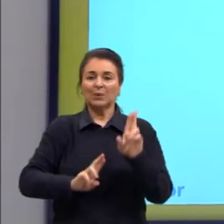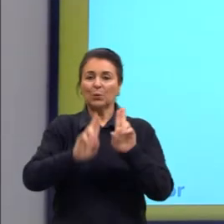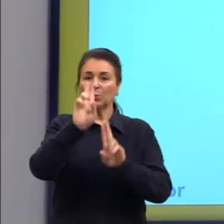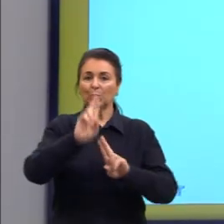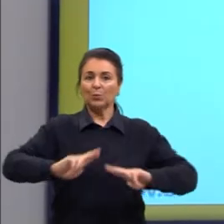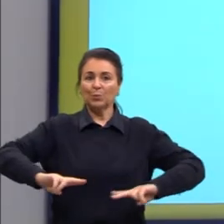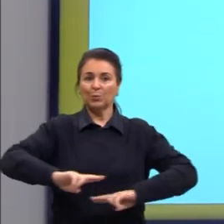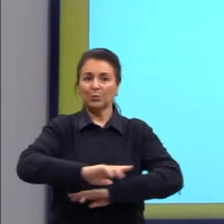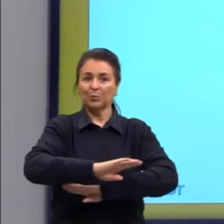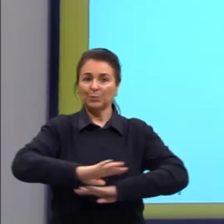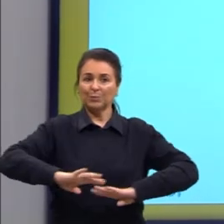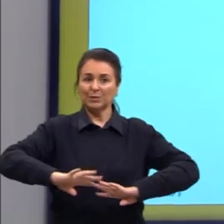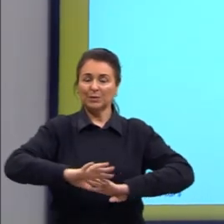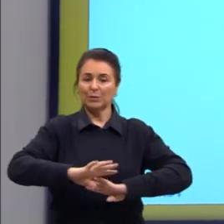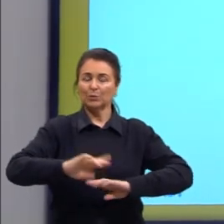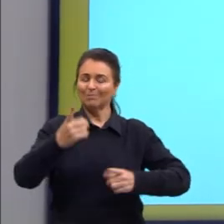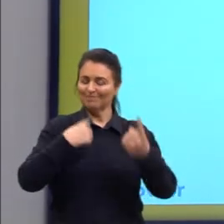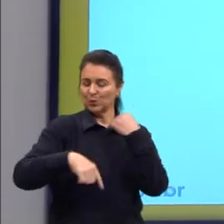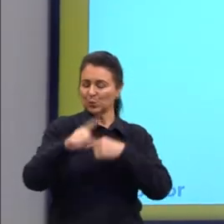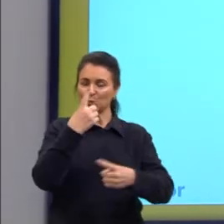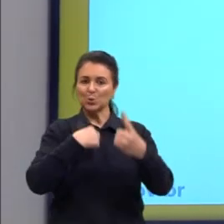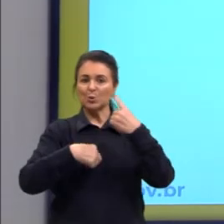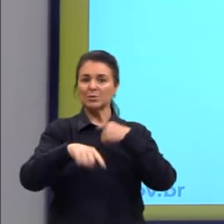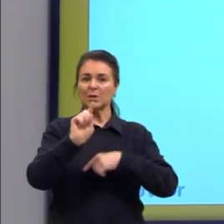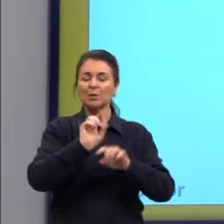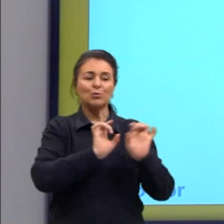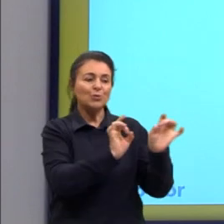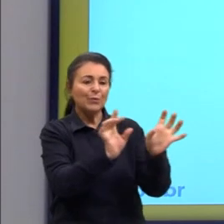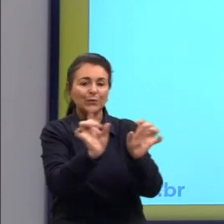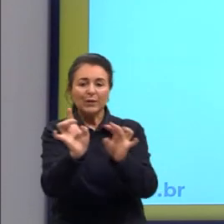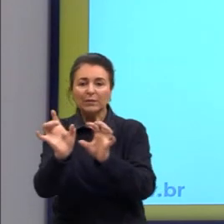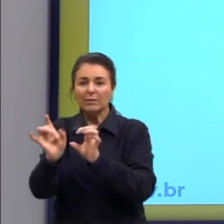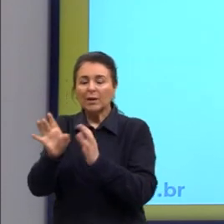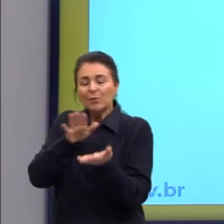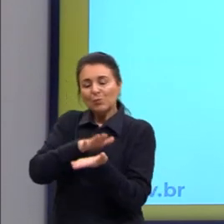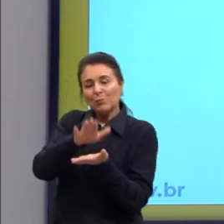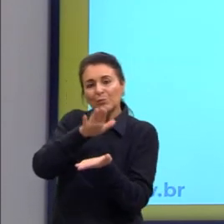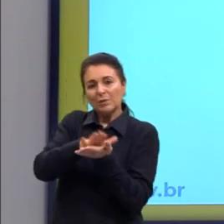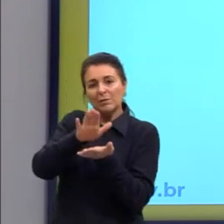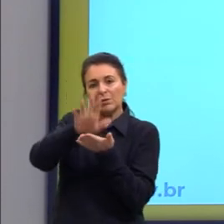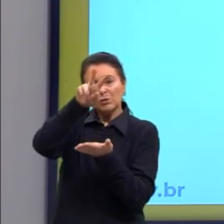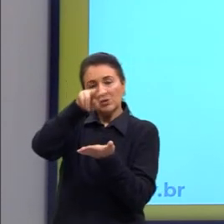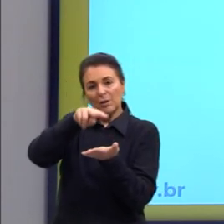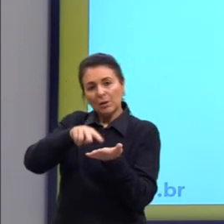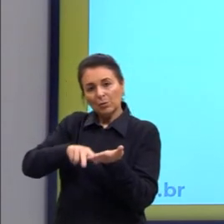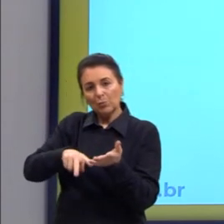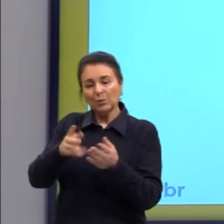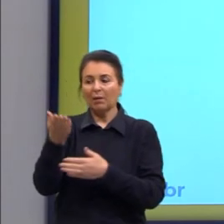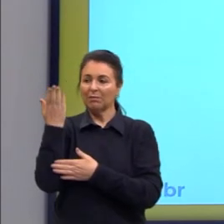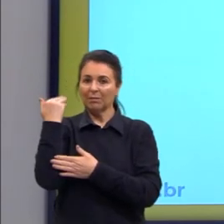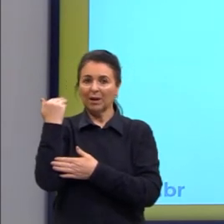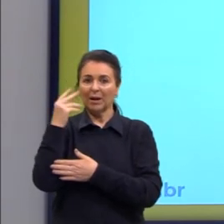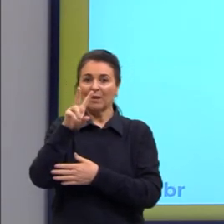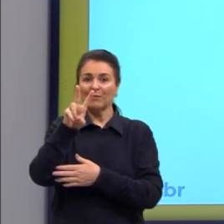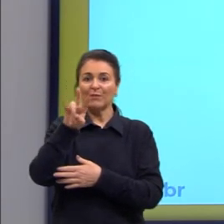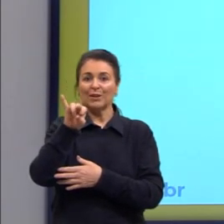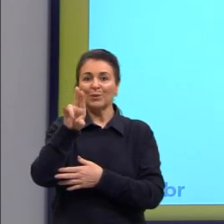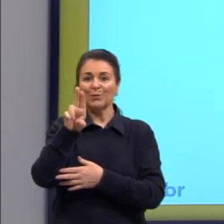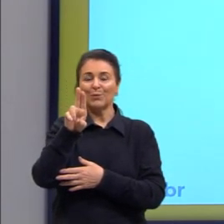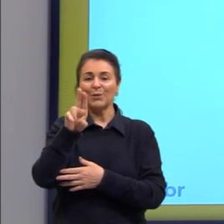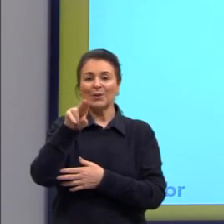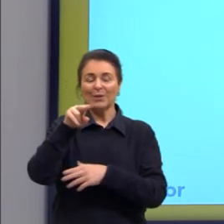que são ali né sucesso de vendagem de publicações e de leitura da época que é Viuvinha